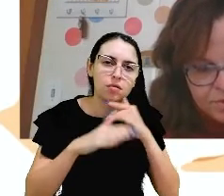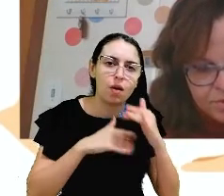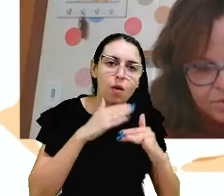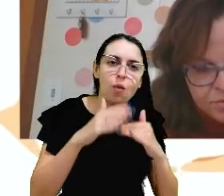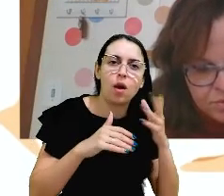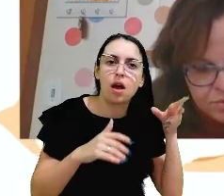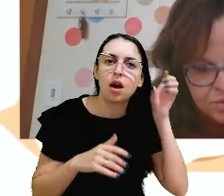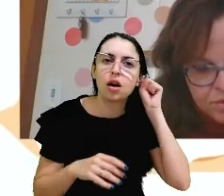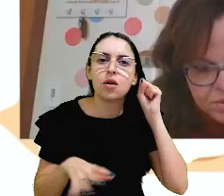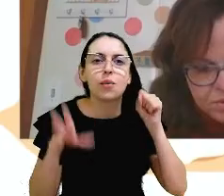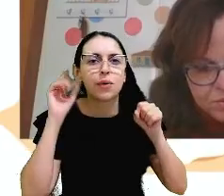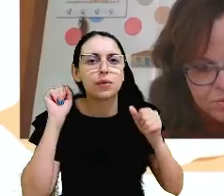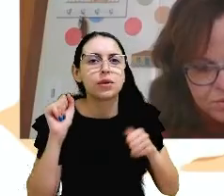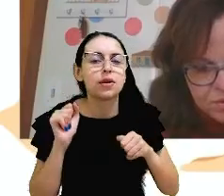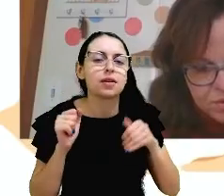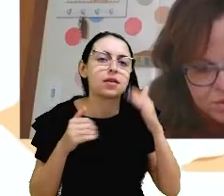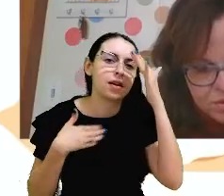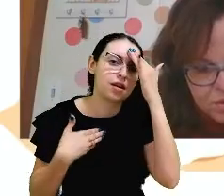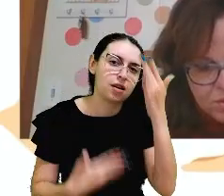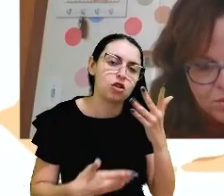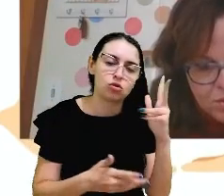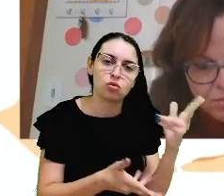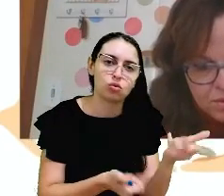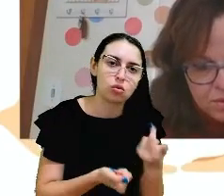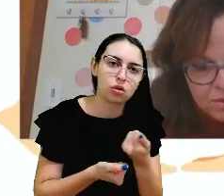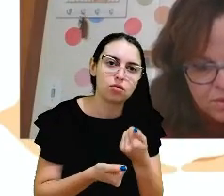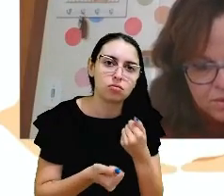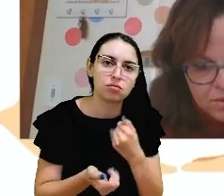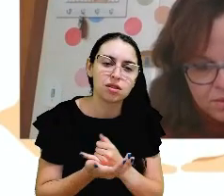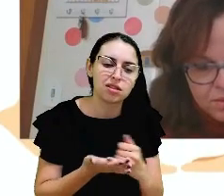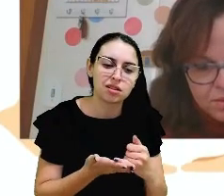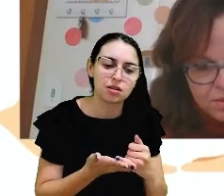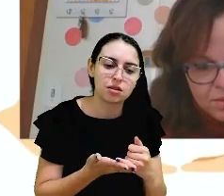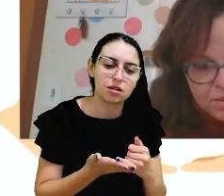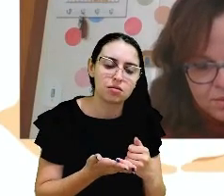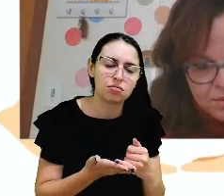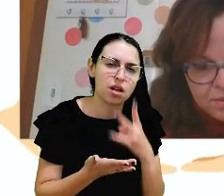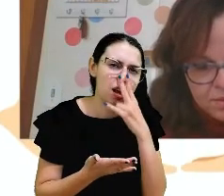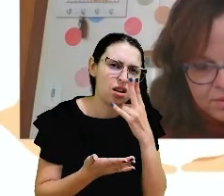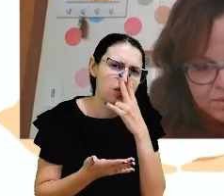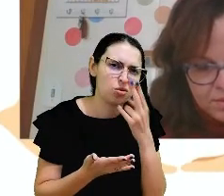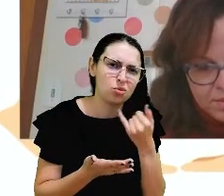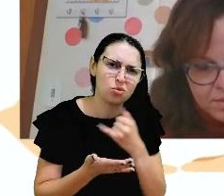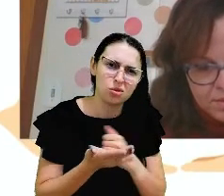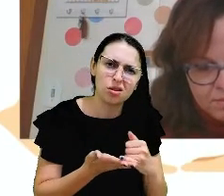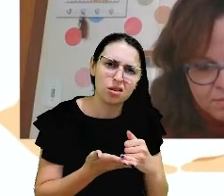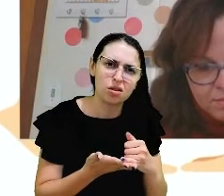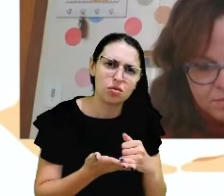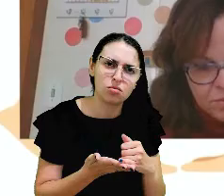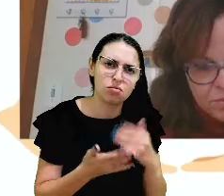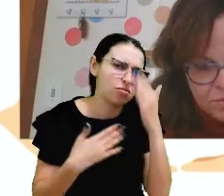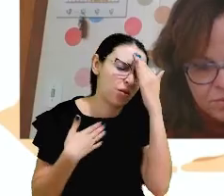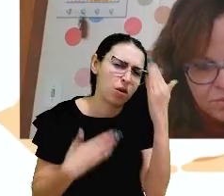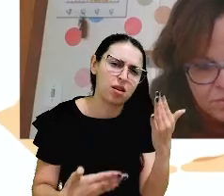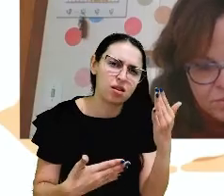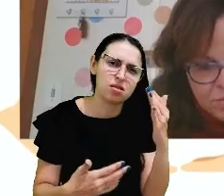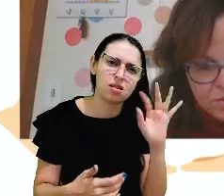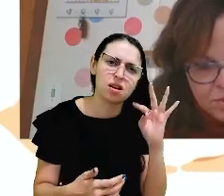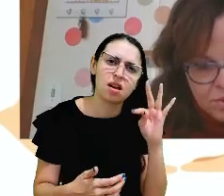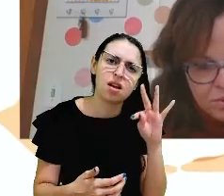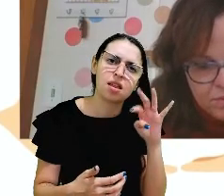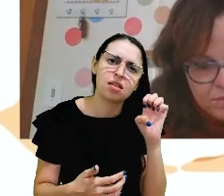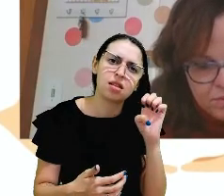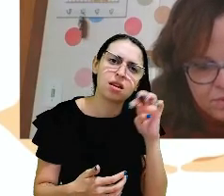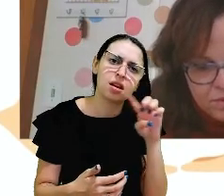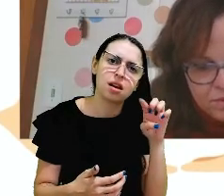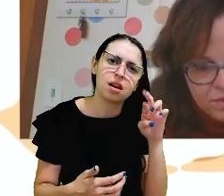Eu agradeço a todos. Eu acho que no início da minha fala não agradeci aí a doutora Terezinha, como presidente da EMAG, a doutora Marcele, que está